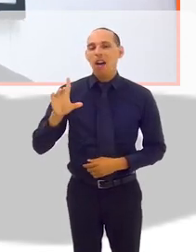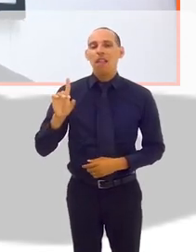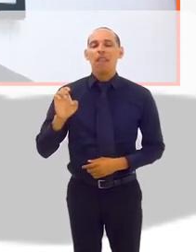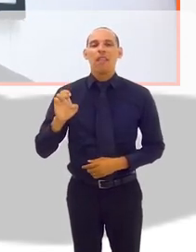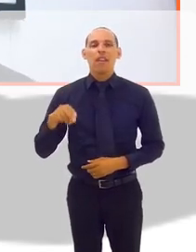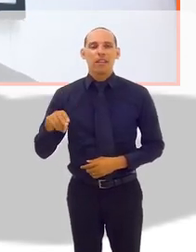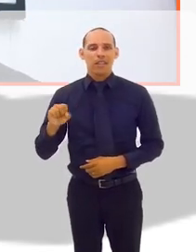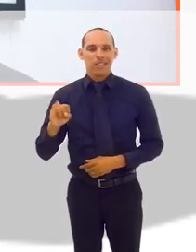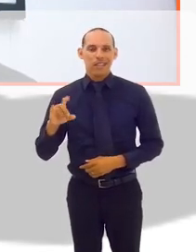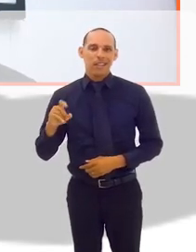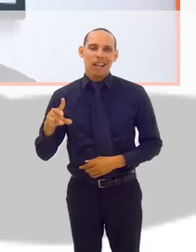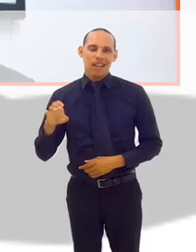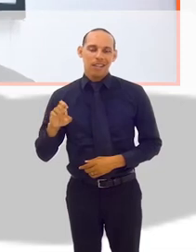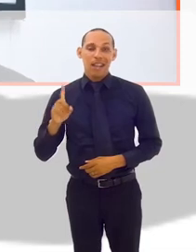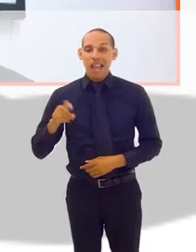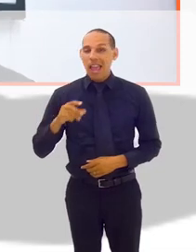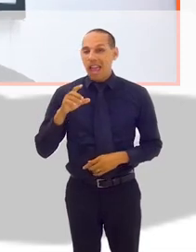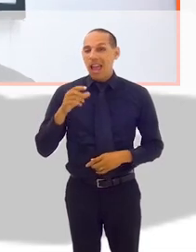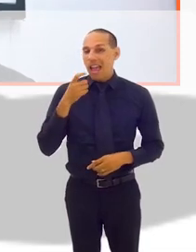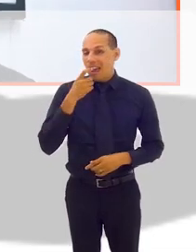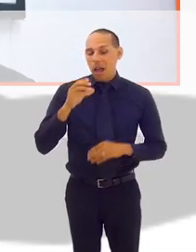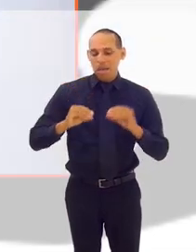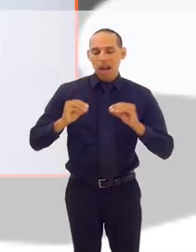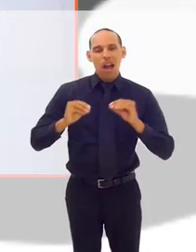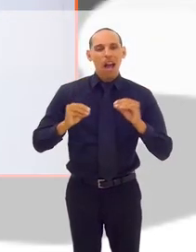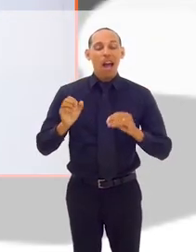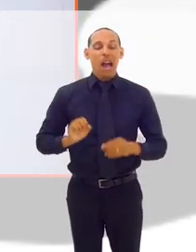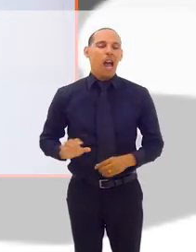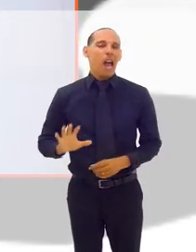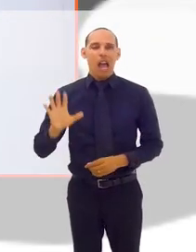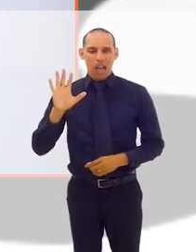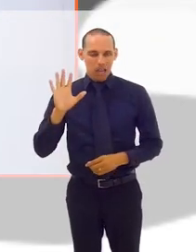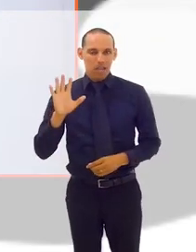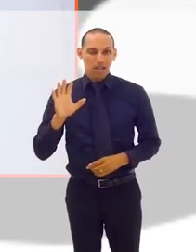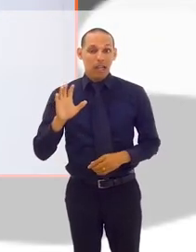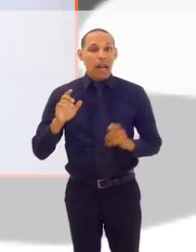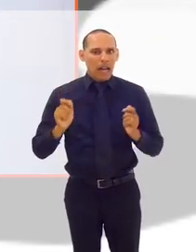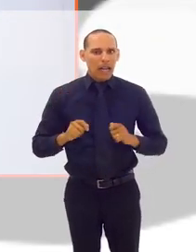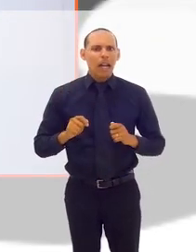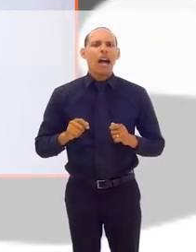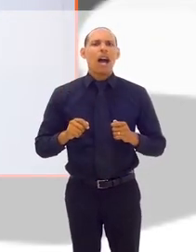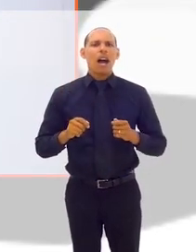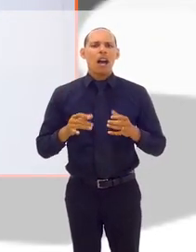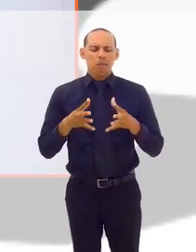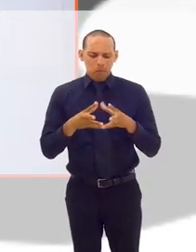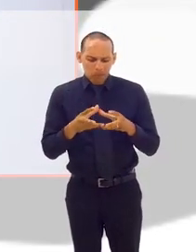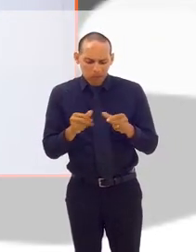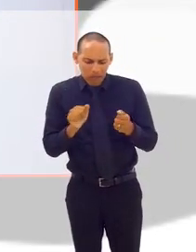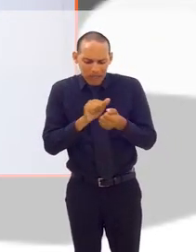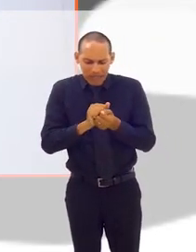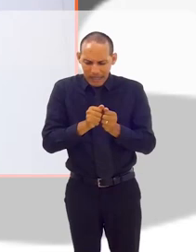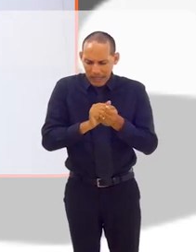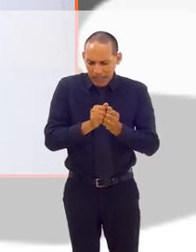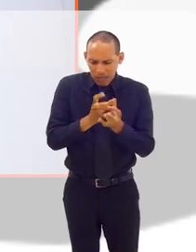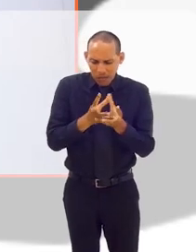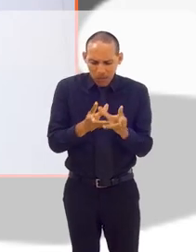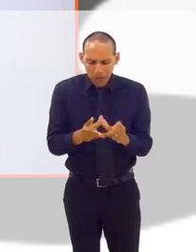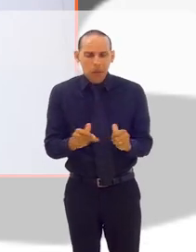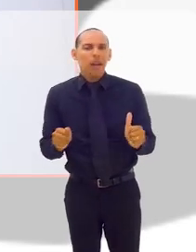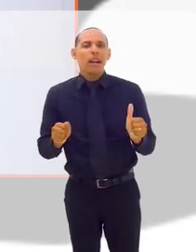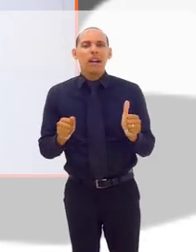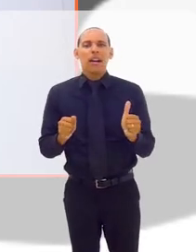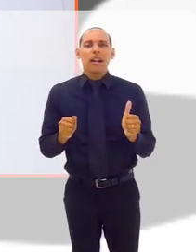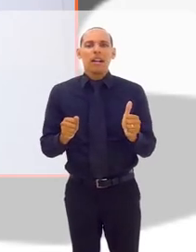para o produto cosmético. Um plástico que você consegue picotar, moer e fazer